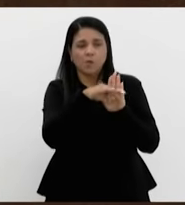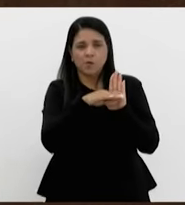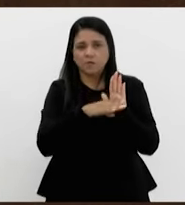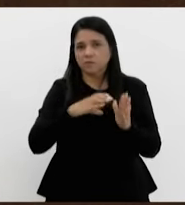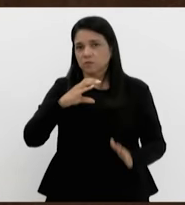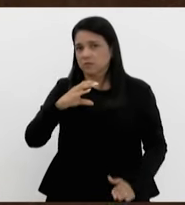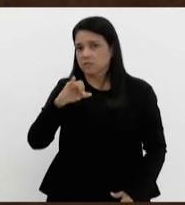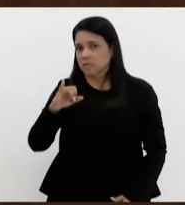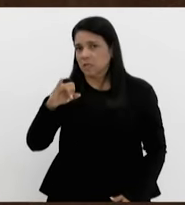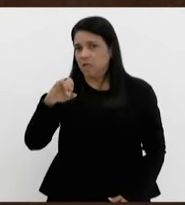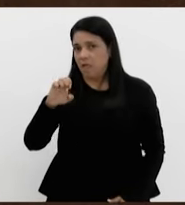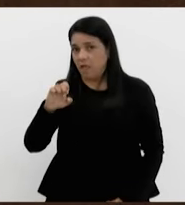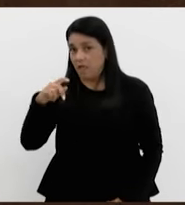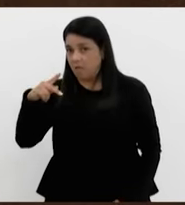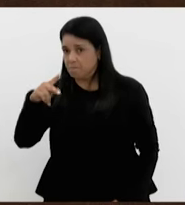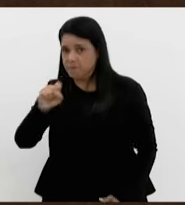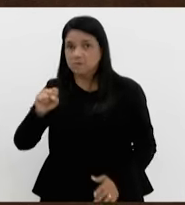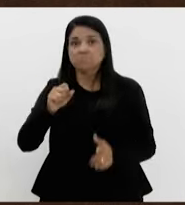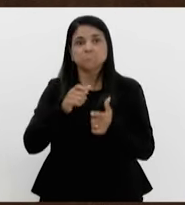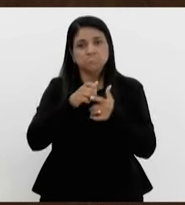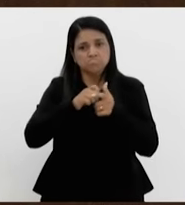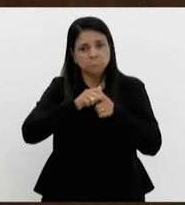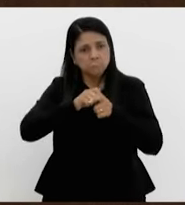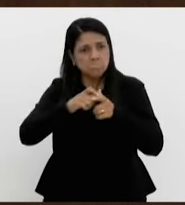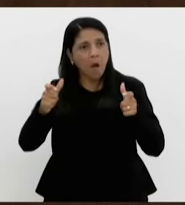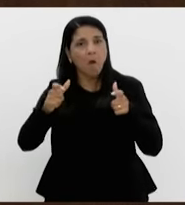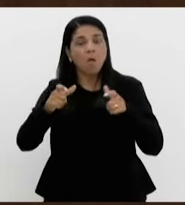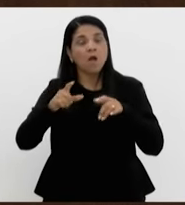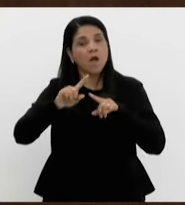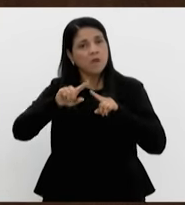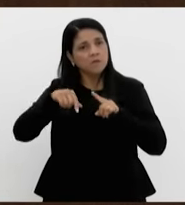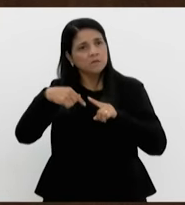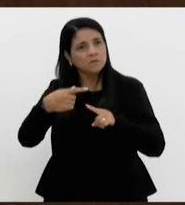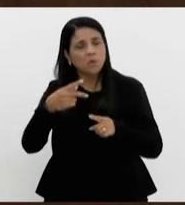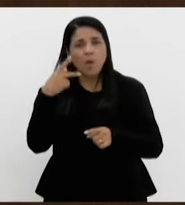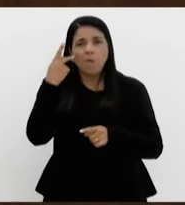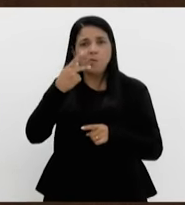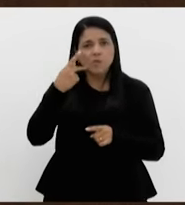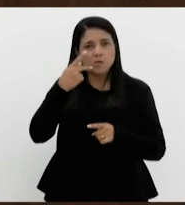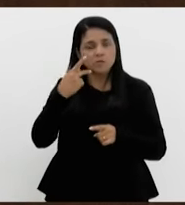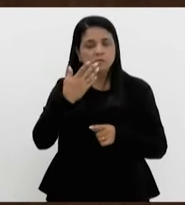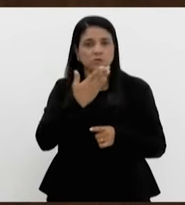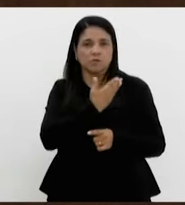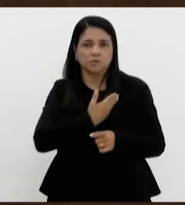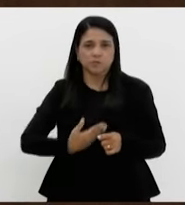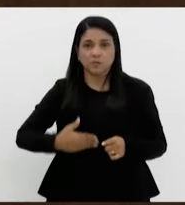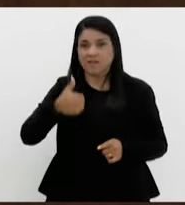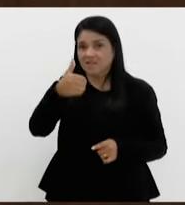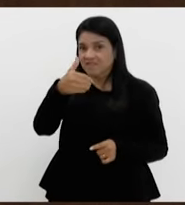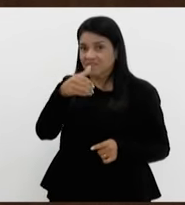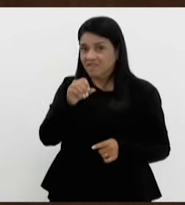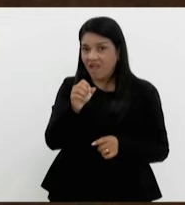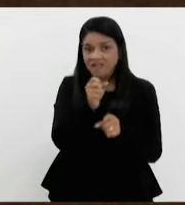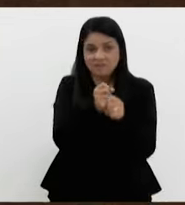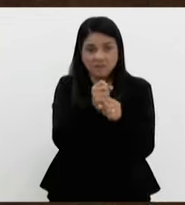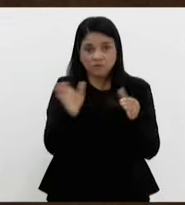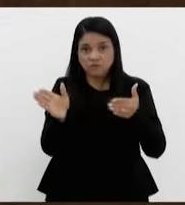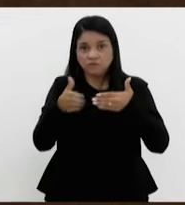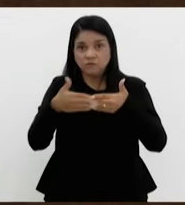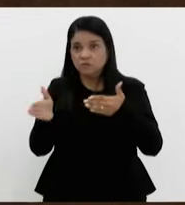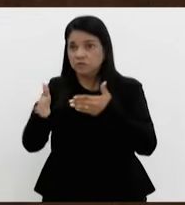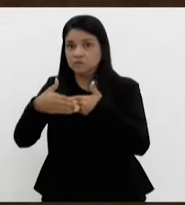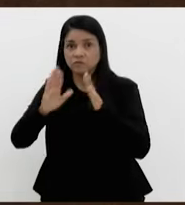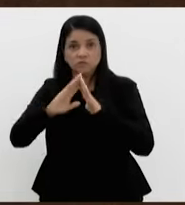CIEPS, houve uma grande expansão. Há uma política pública nos últimos 10 anos de fechamento de escolas e nós temos